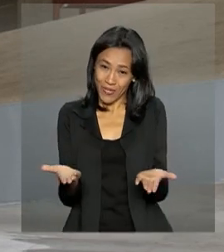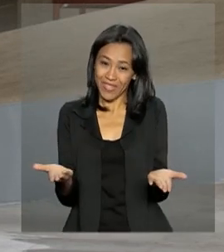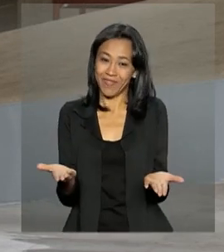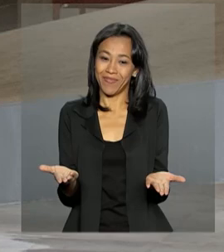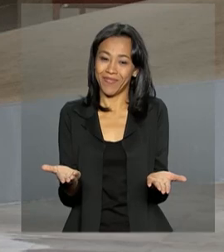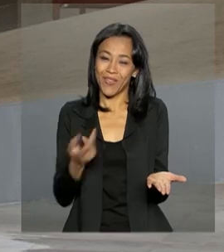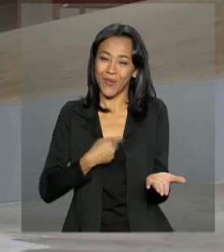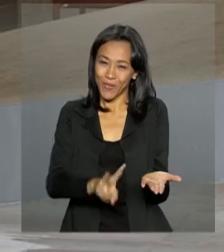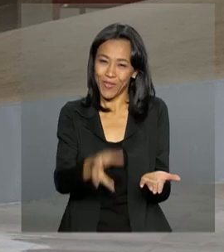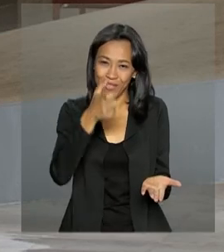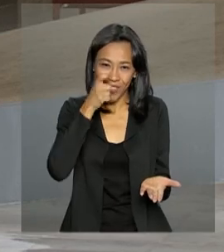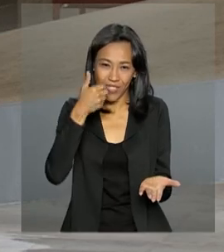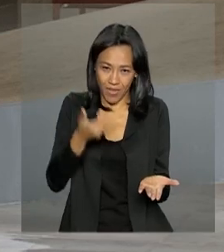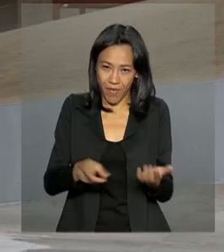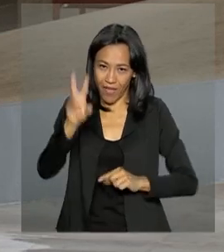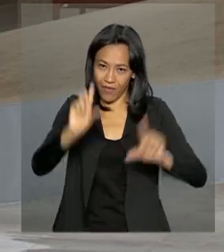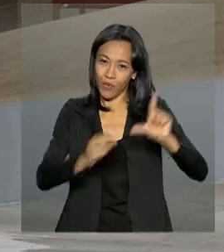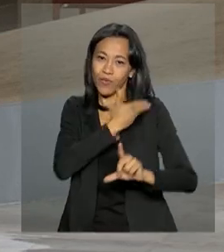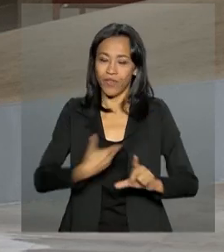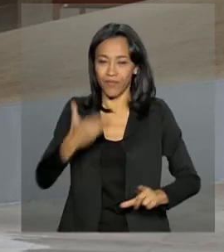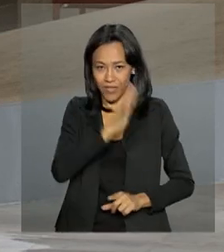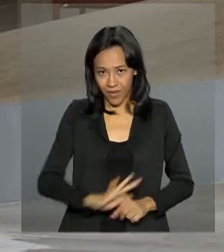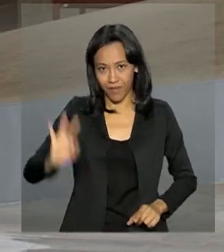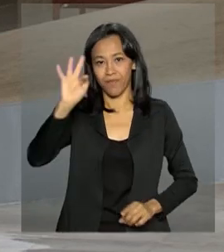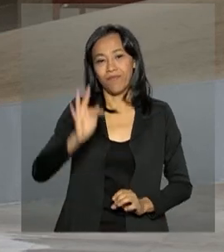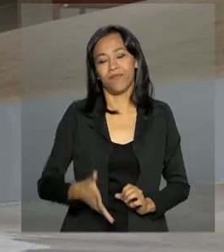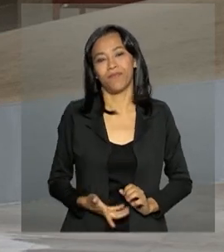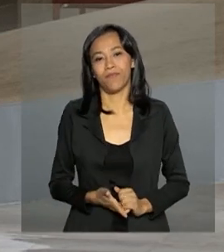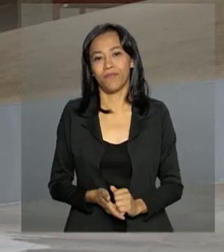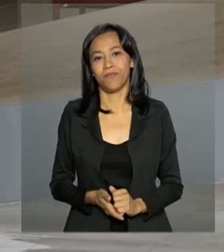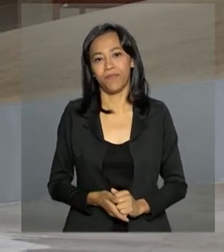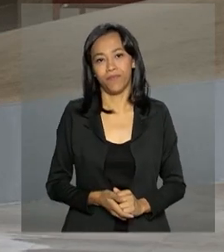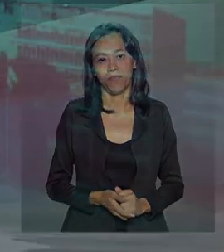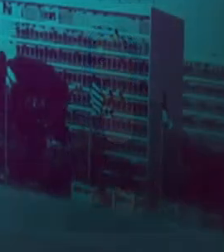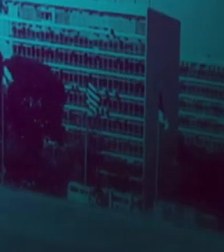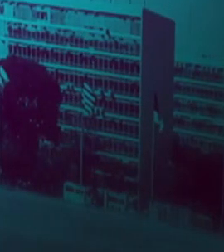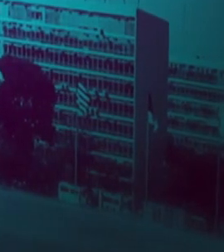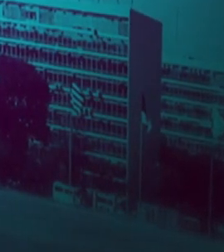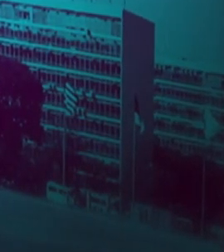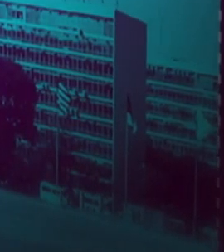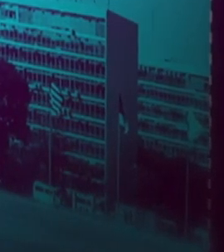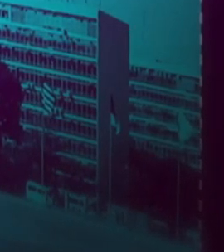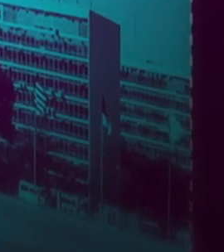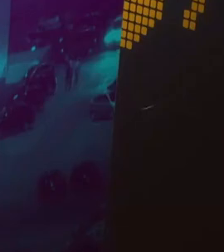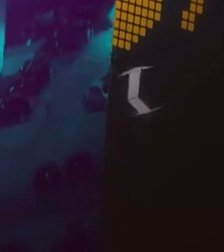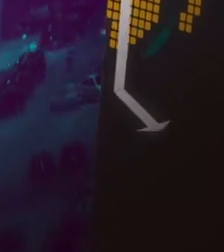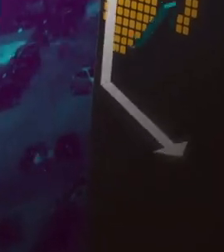desculpa. Continue com a gente na NBR, a TV do Governo Federal.